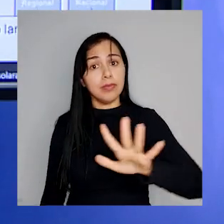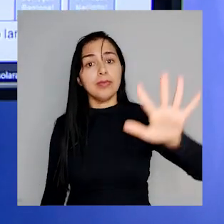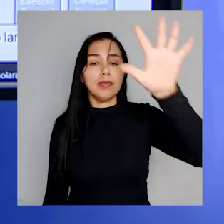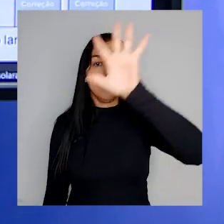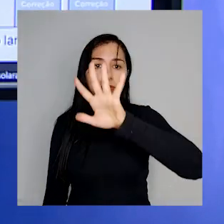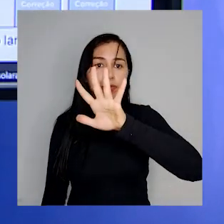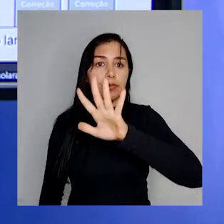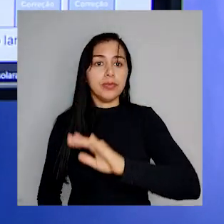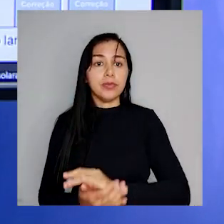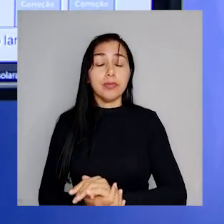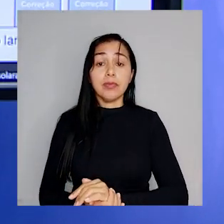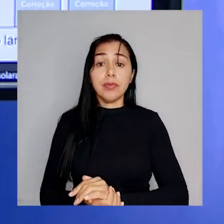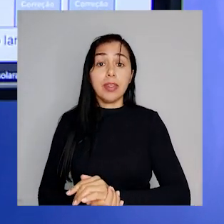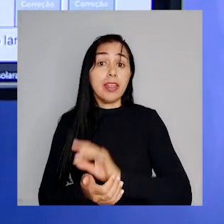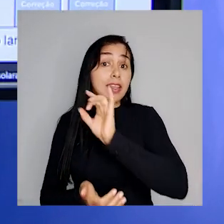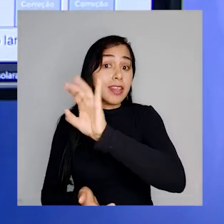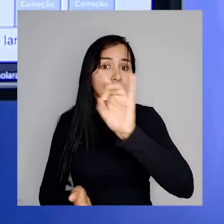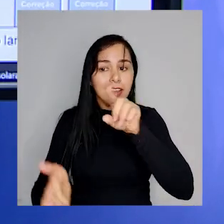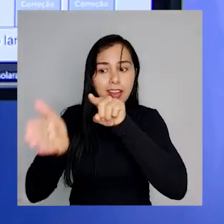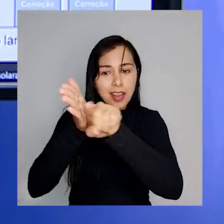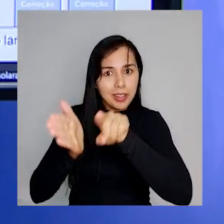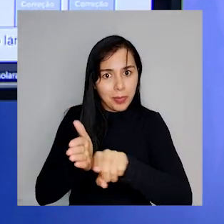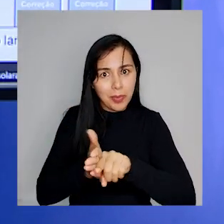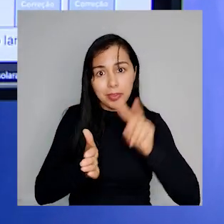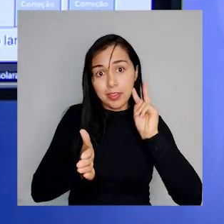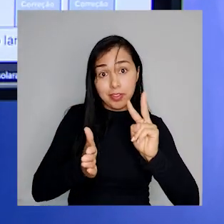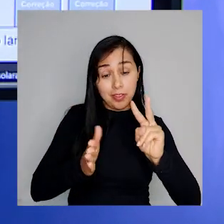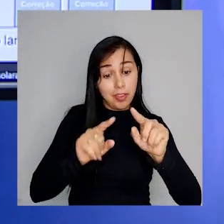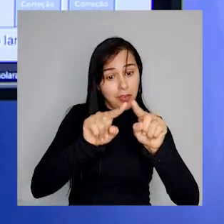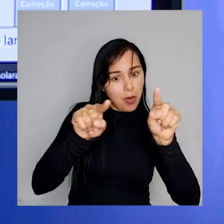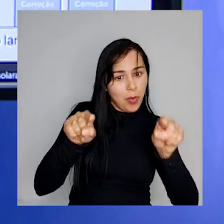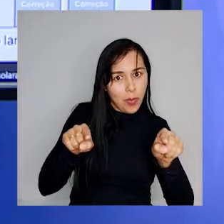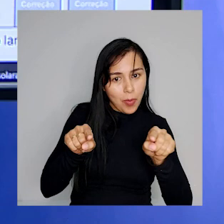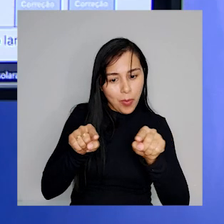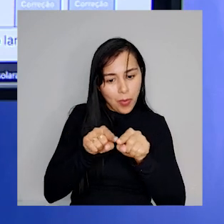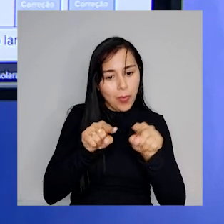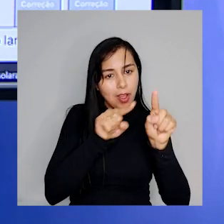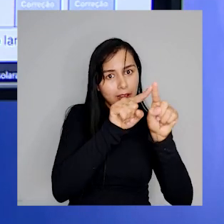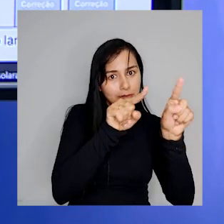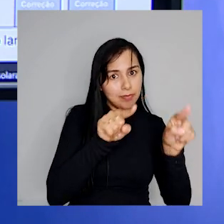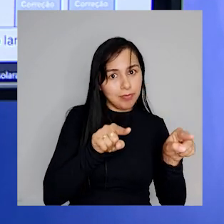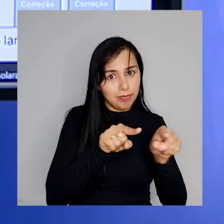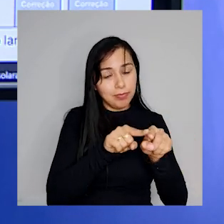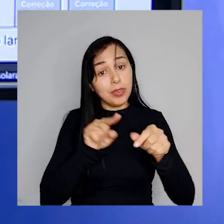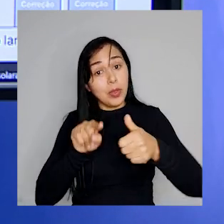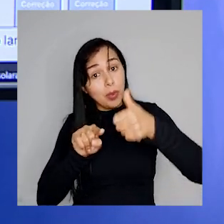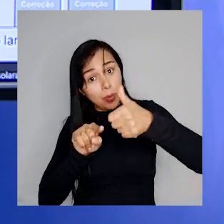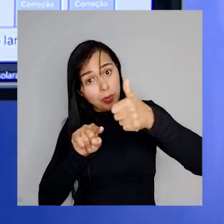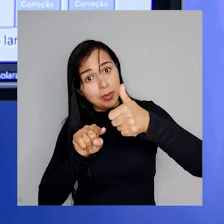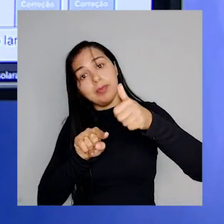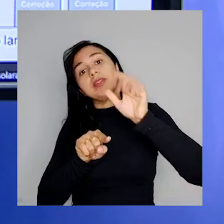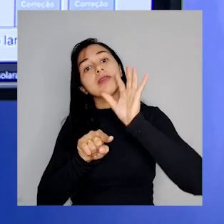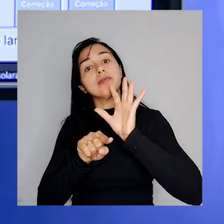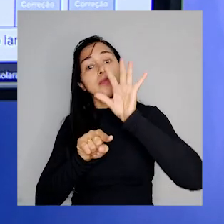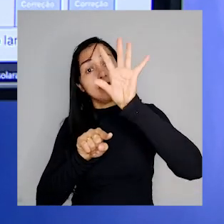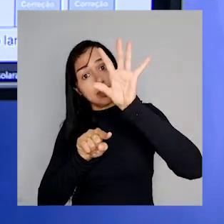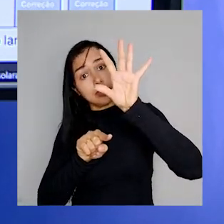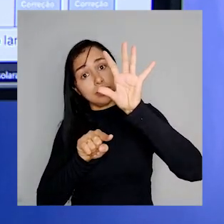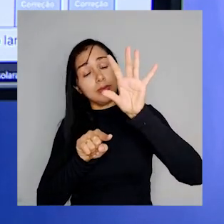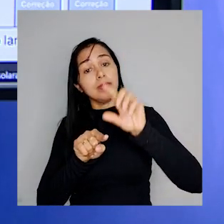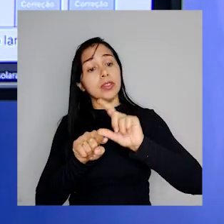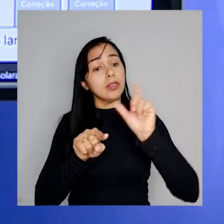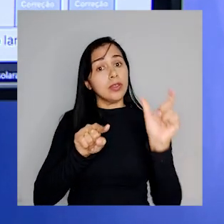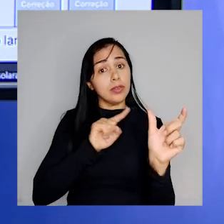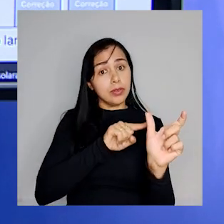quadradinhos aí, eles aparecem aqui também, ó. Tá vendo? O primeiro da correção regional e o segundo da correção